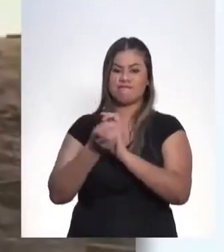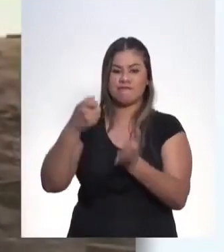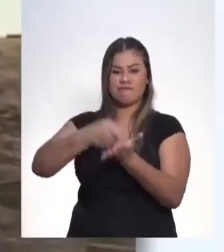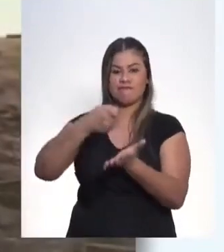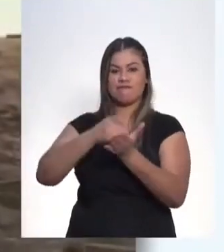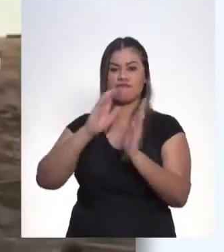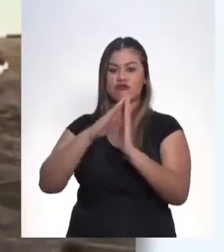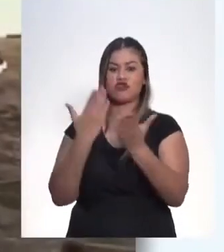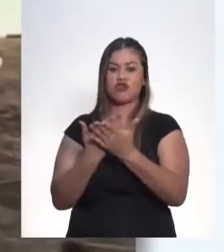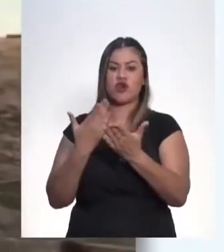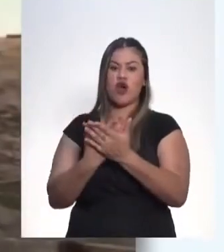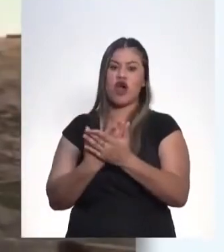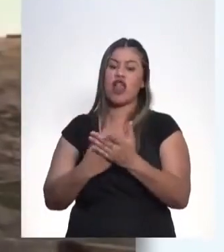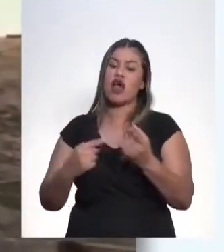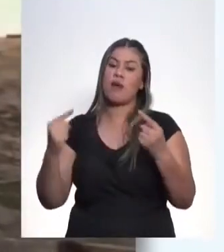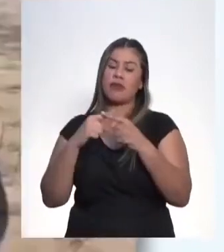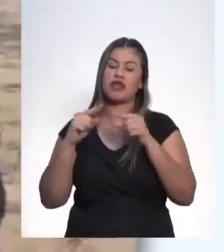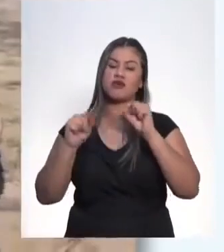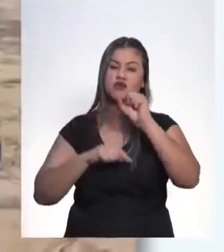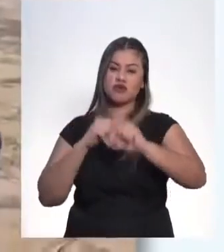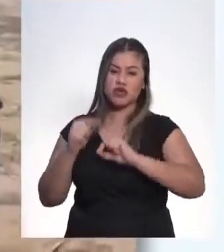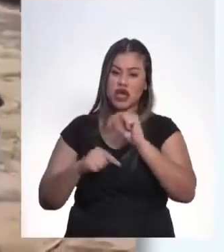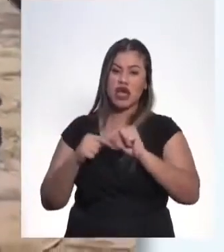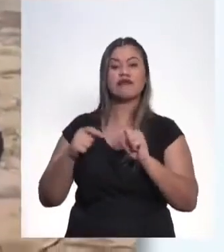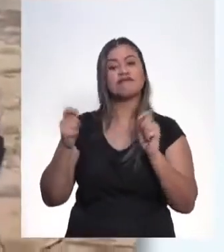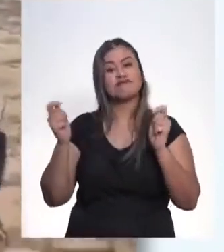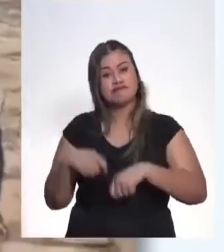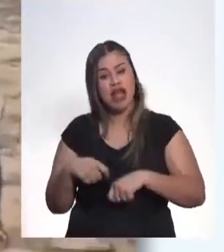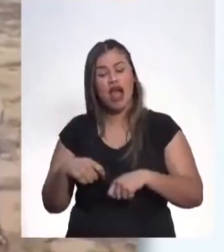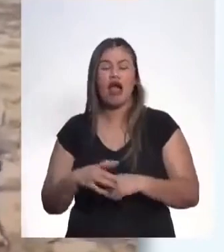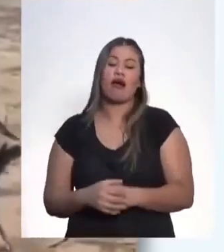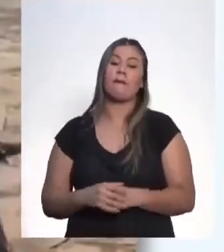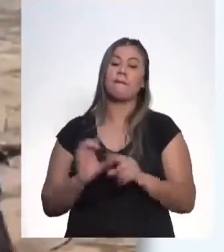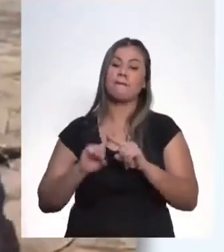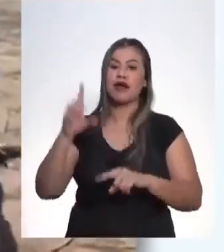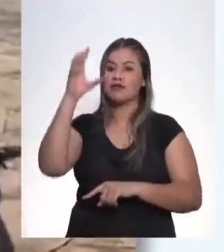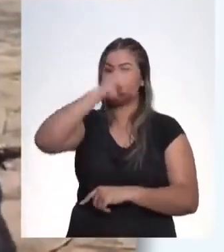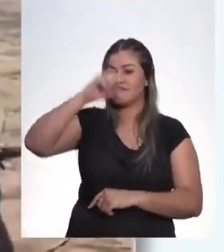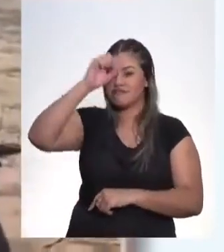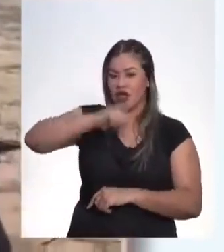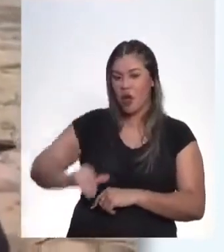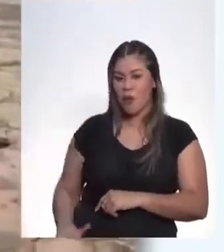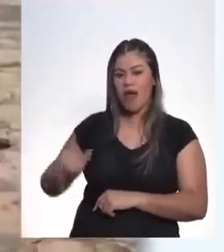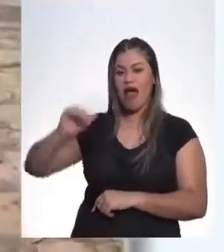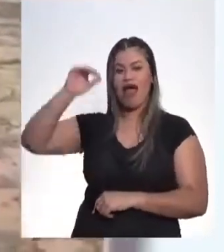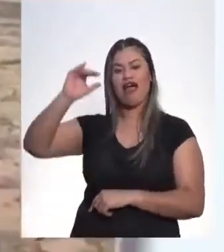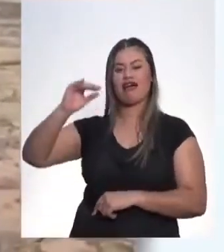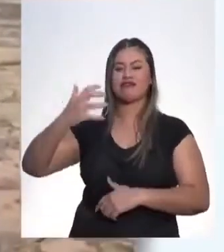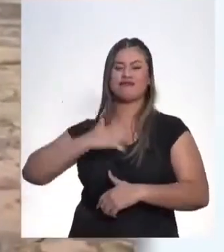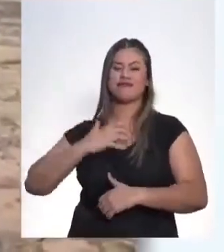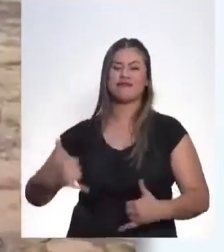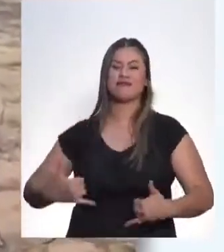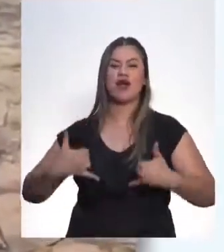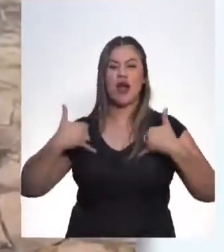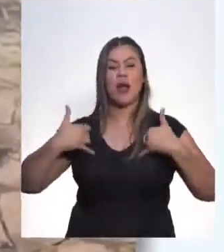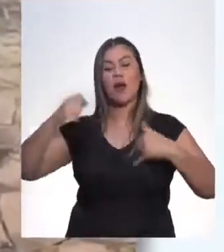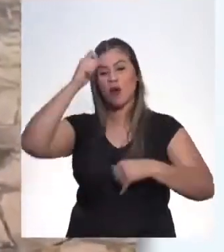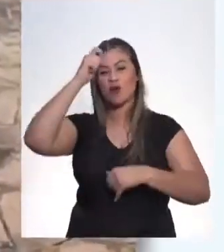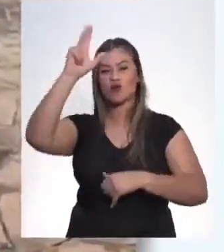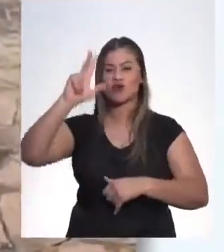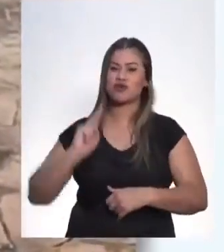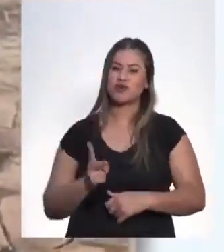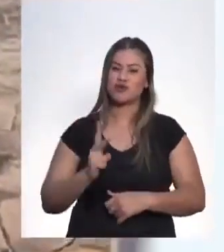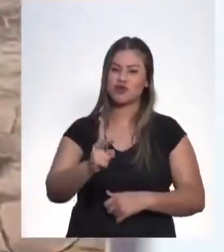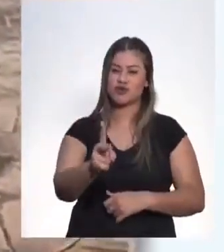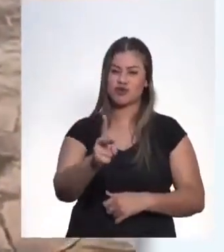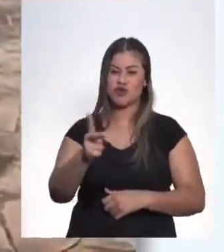nas escolas é só uma das possibilidades. Enquanto isso, quem vem aprendendo desde pequeno se orgulha de manter viva a cultura por